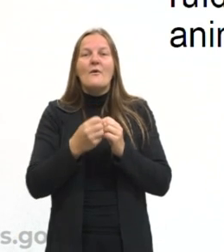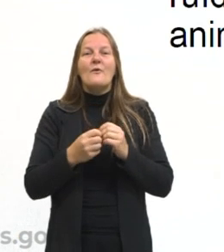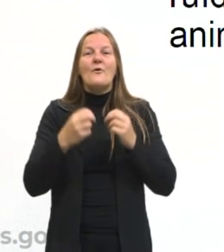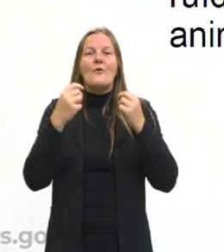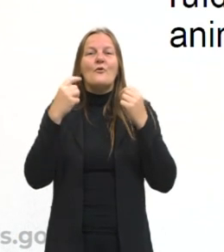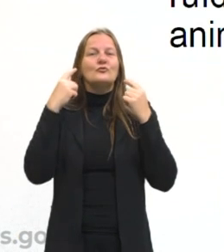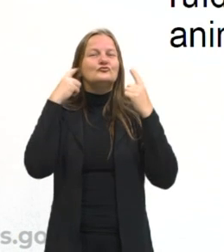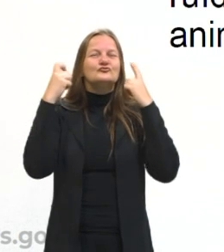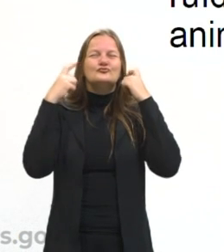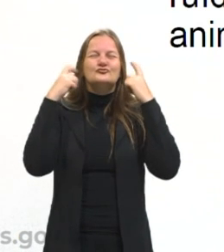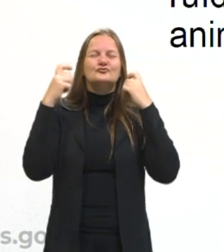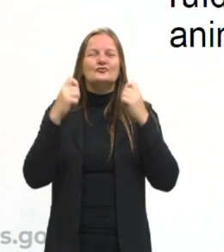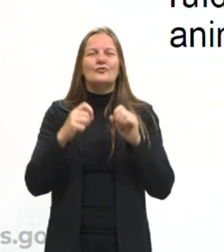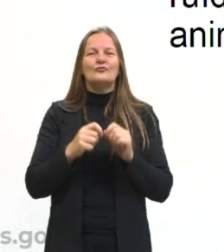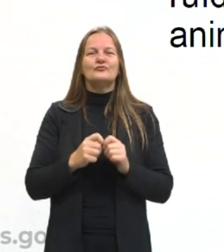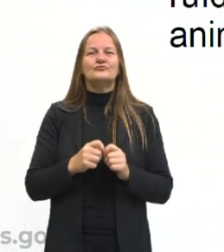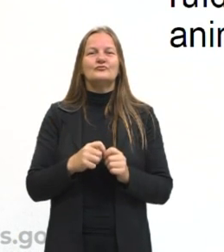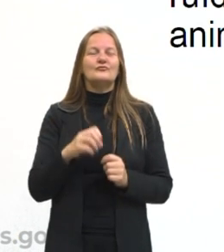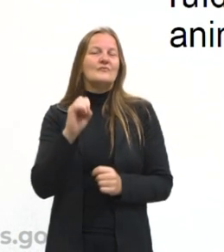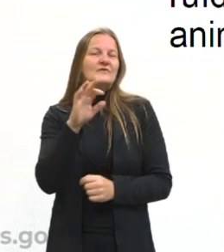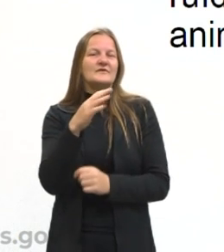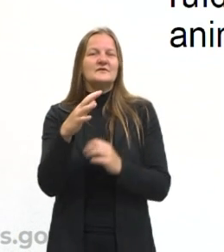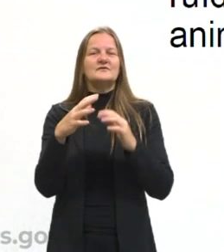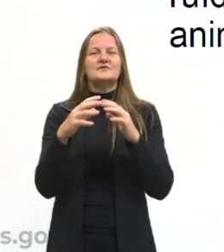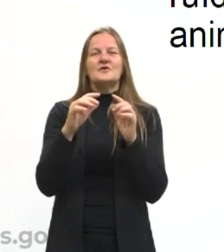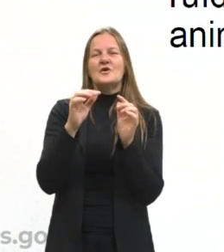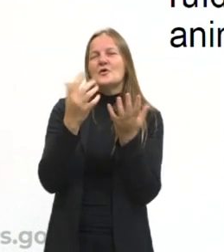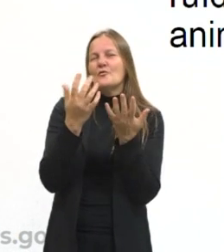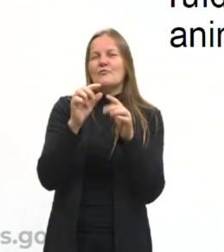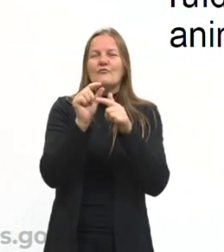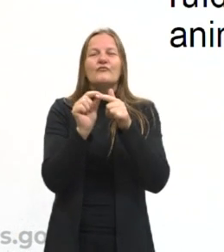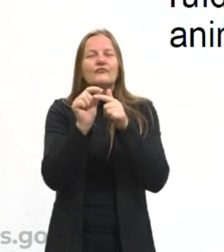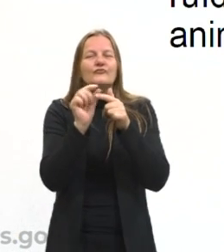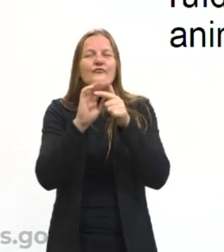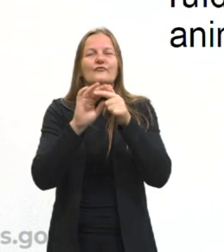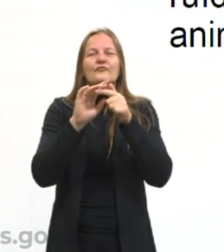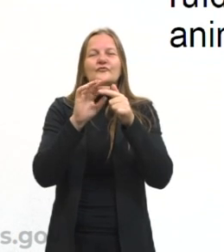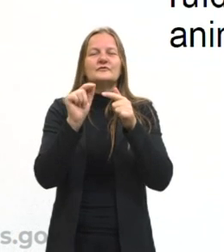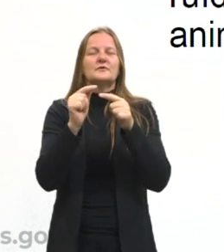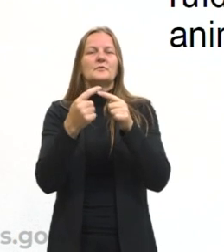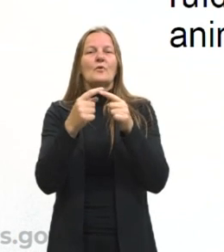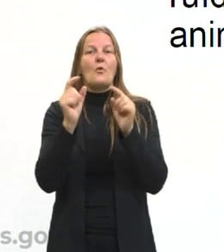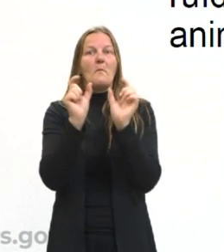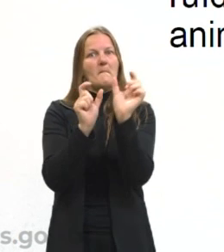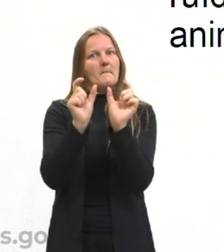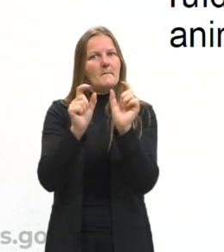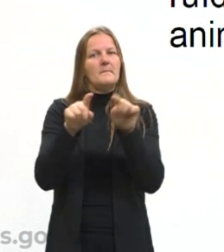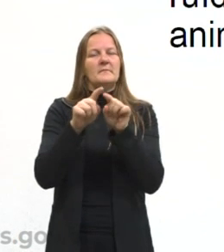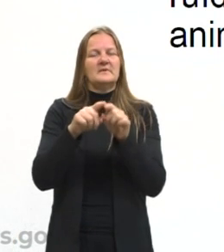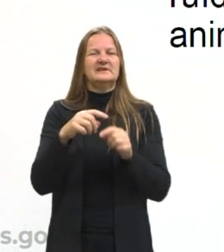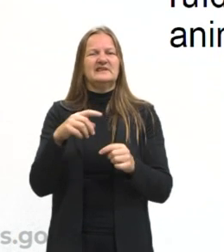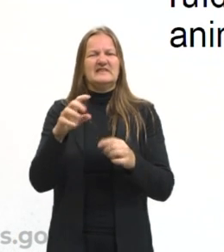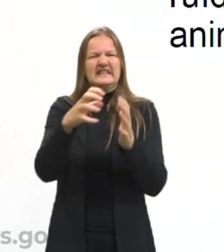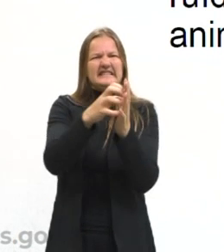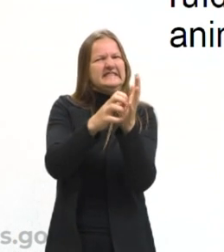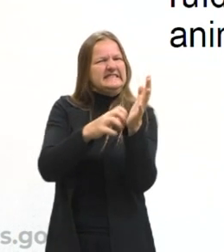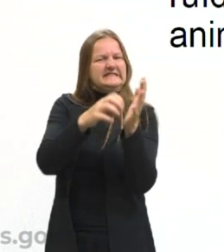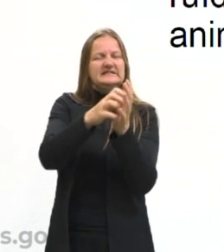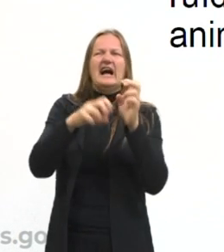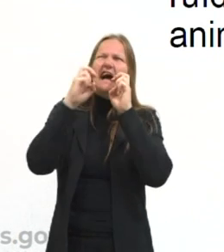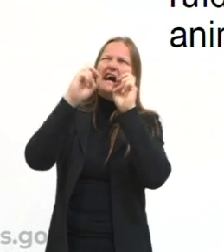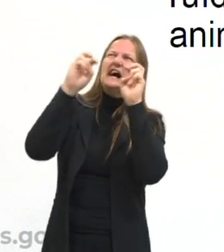com um fonema ou palavra. Por exemplo, quando a gente faz uma imitação de um ruído, de